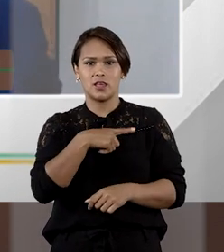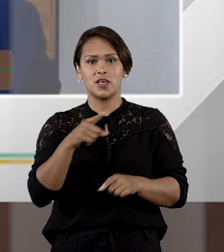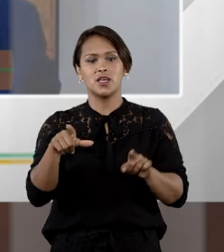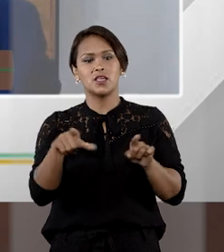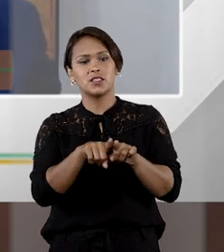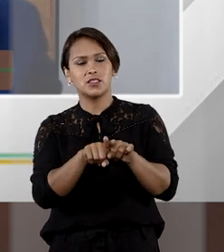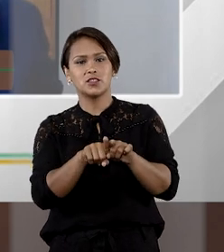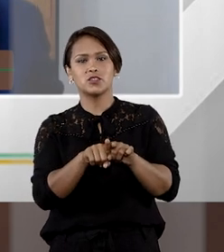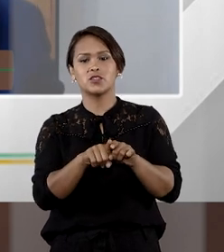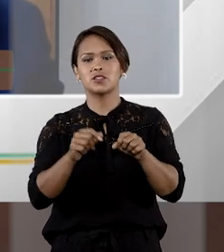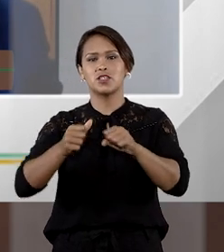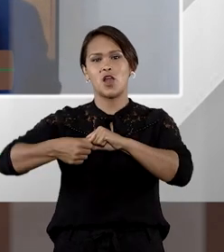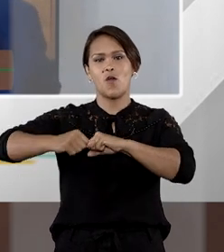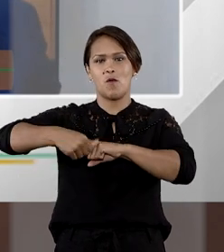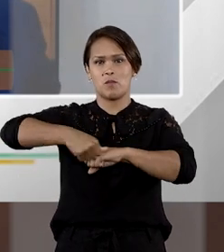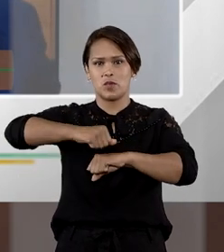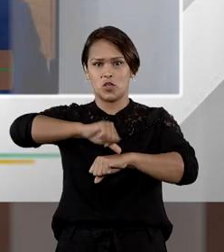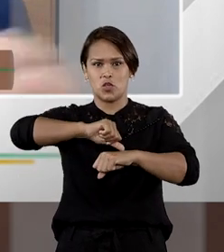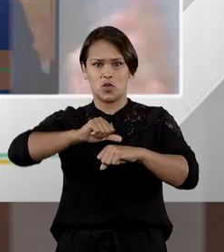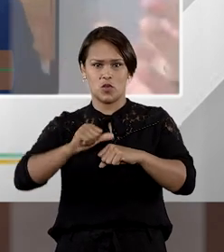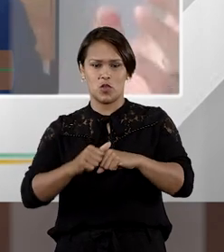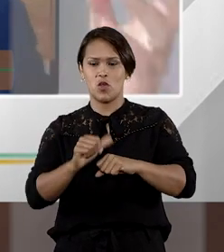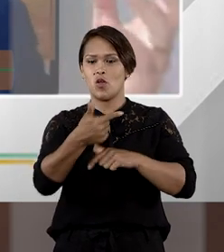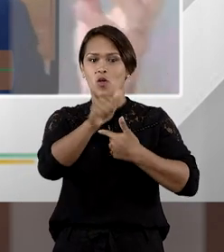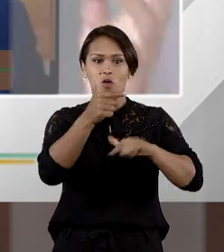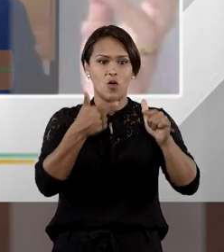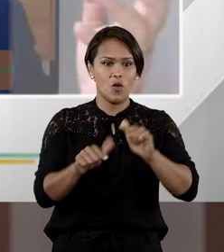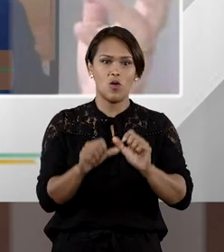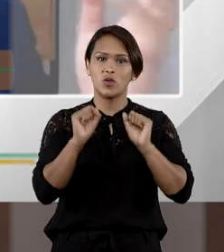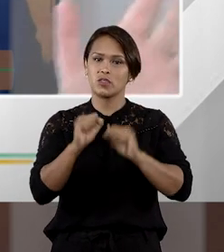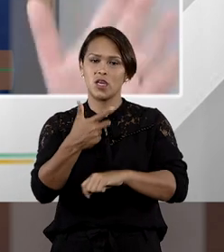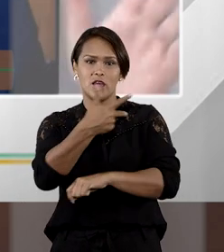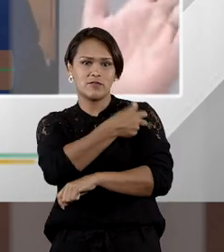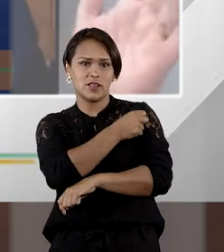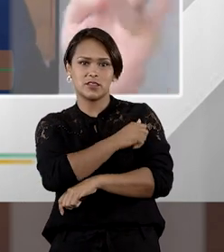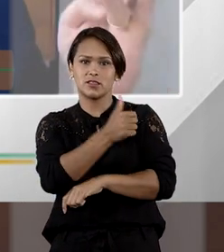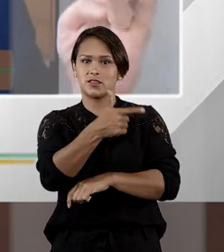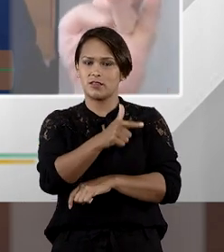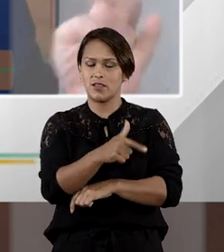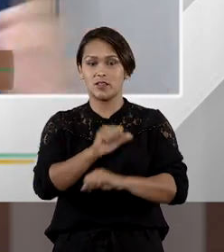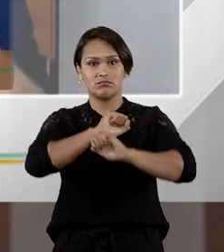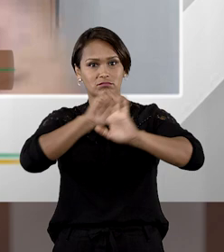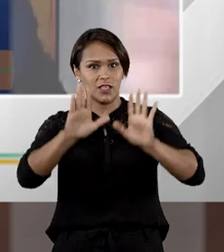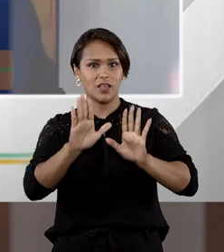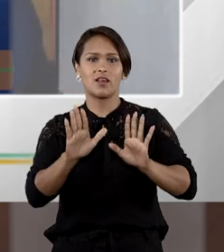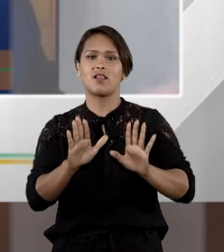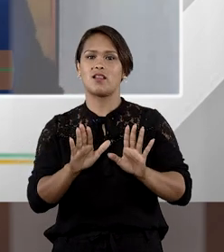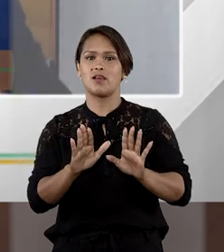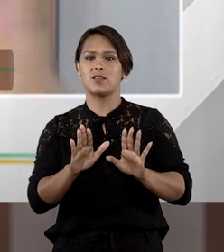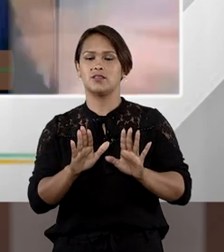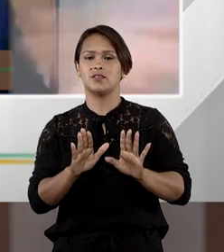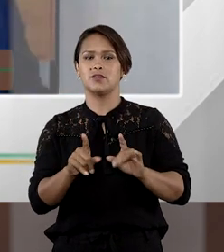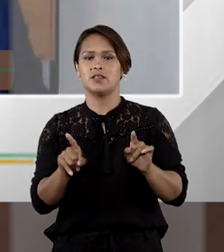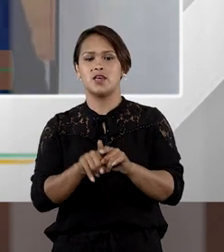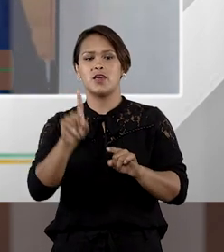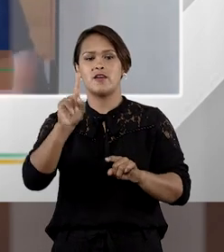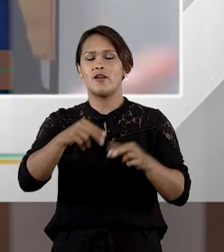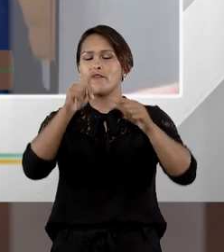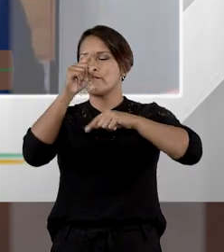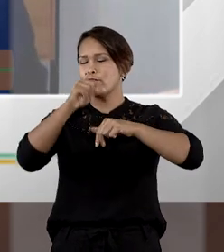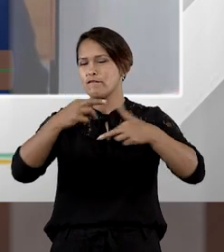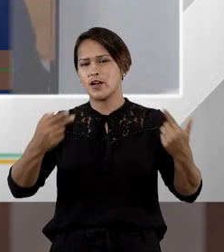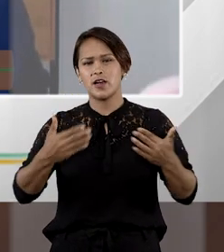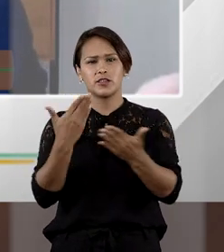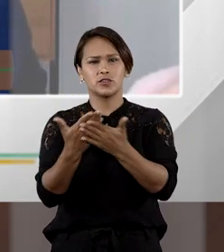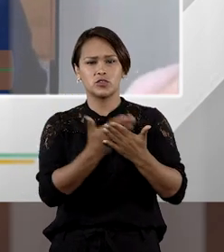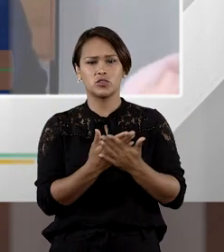não vai ser a variante Omicron, vai ser outra que um dia vai escapar de vacina. Isso é óbvio. Isso, vários estudos de